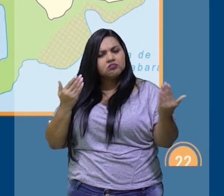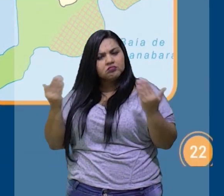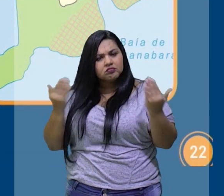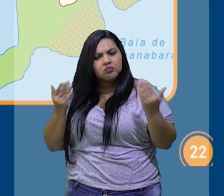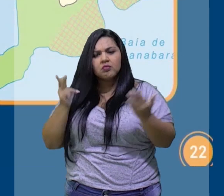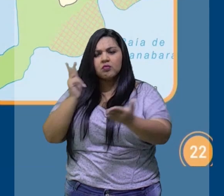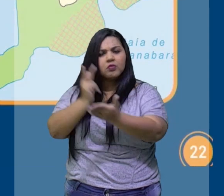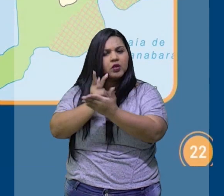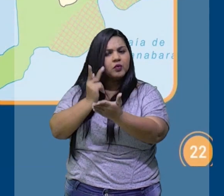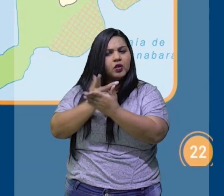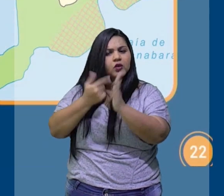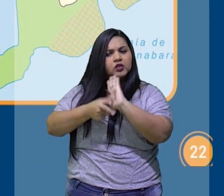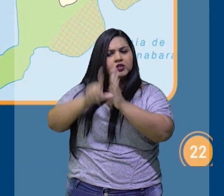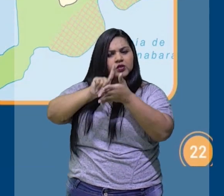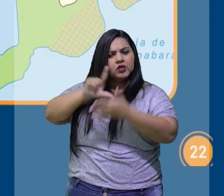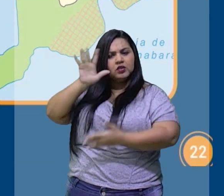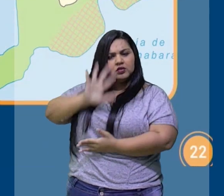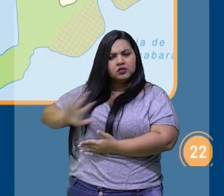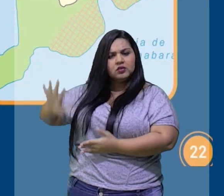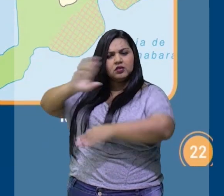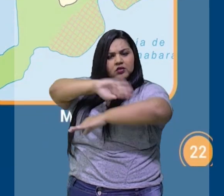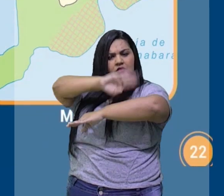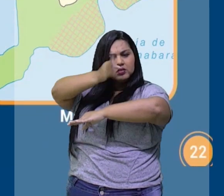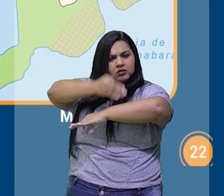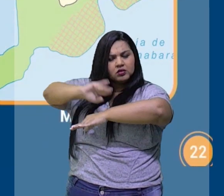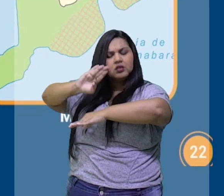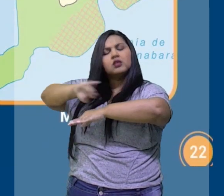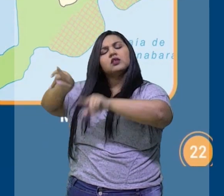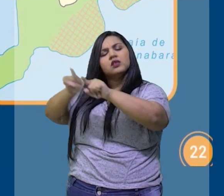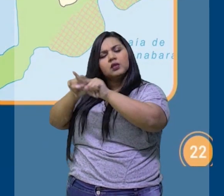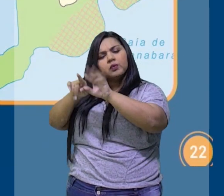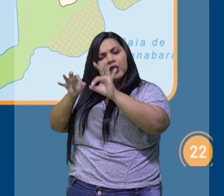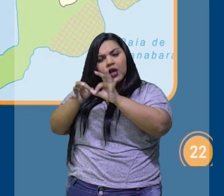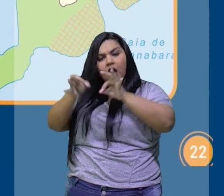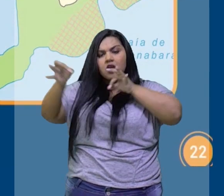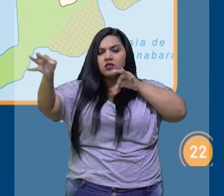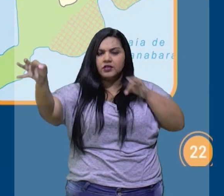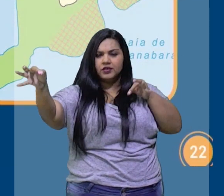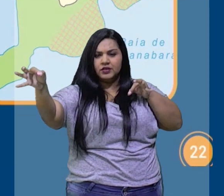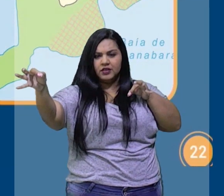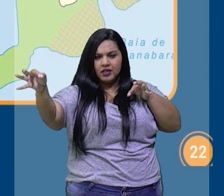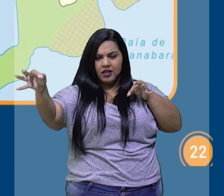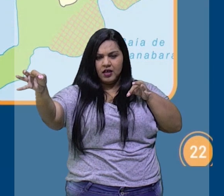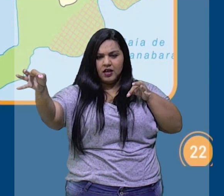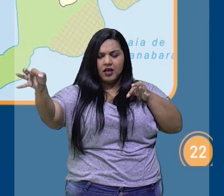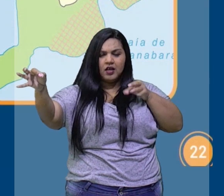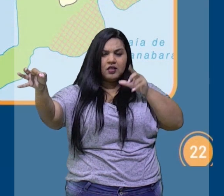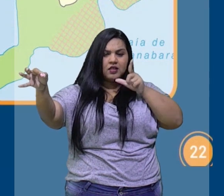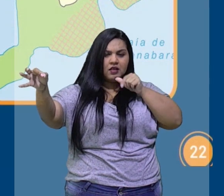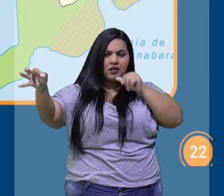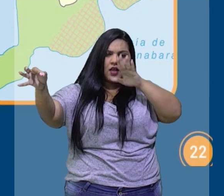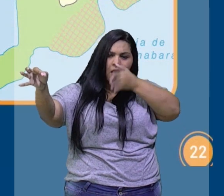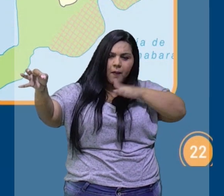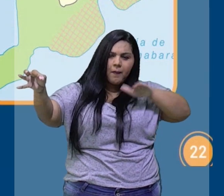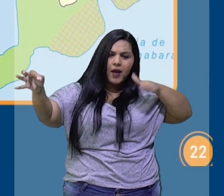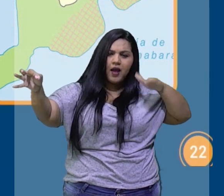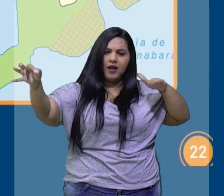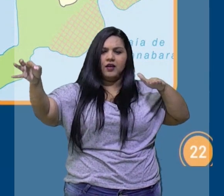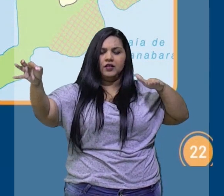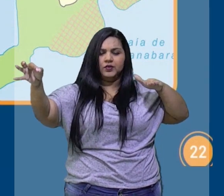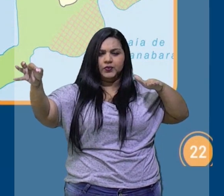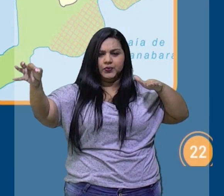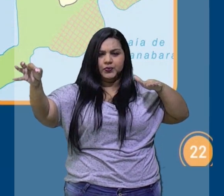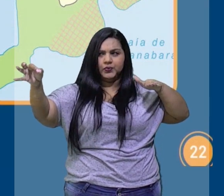gráfico anterior, né? Com relação à distância ao nível do mar, né? A altitude aí no caso do Pão